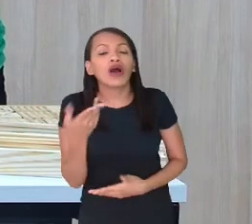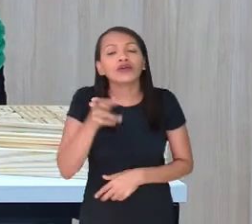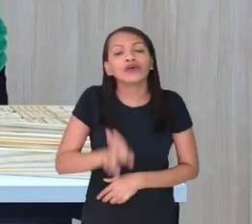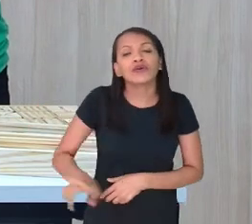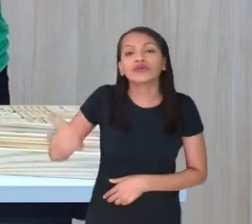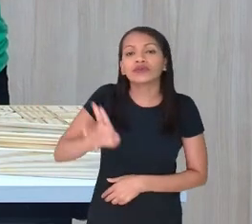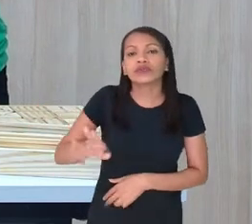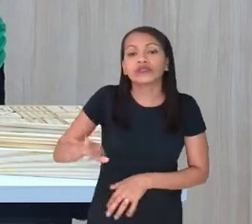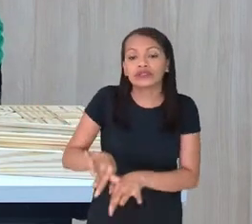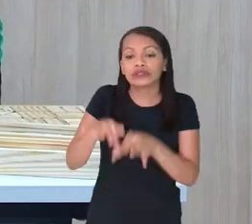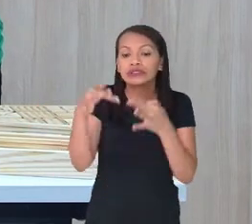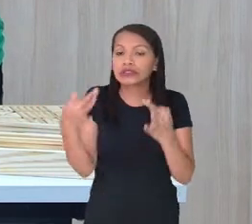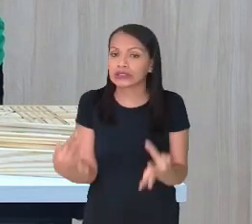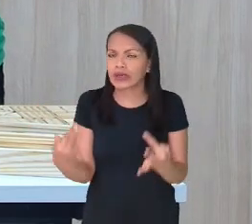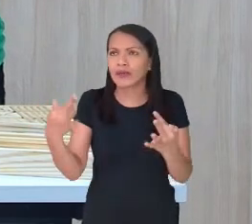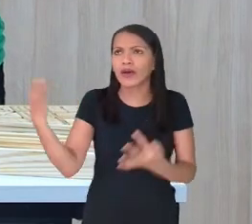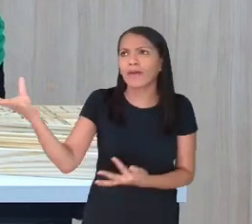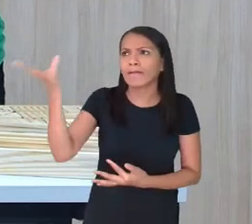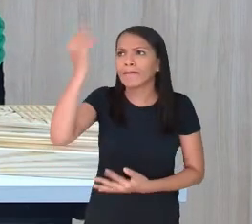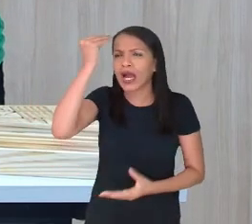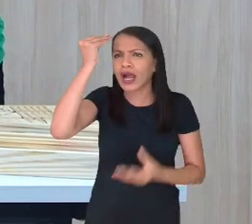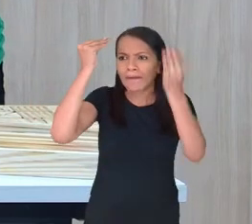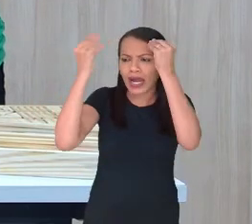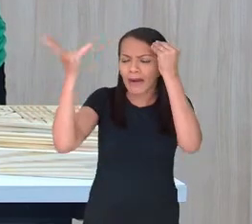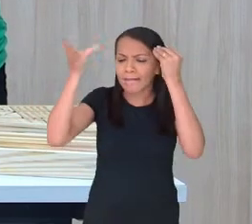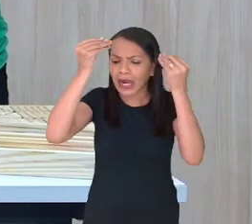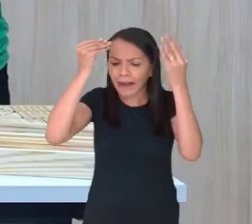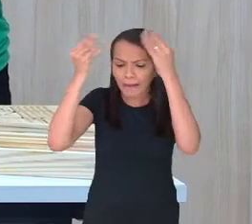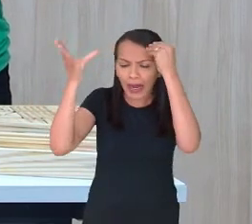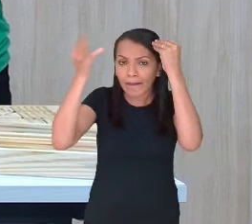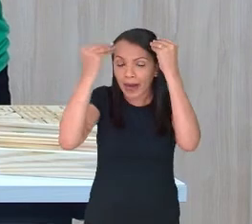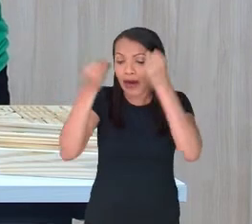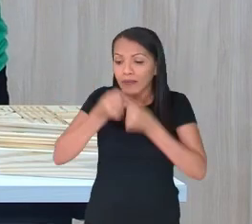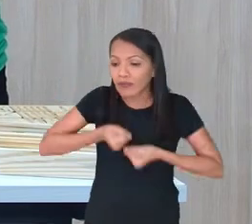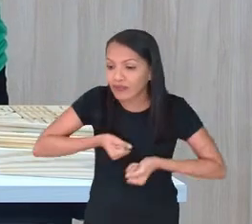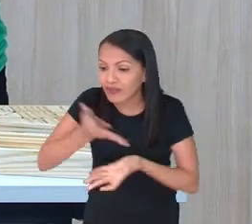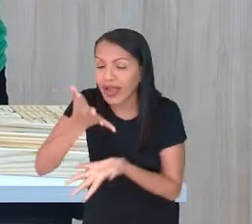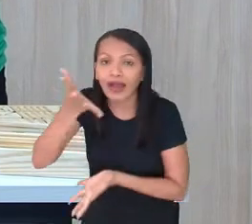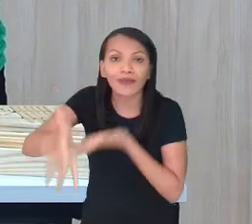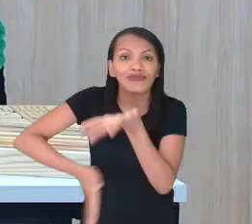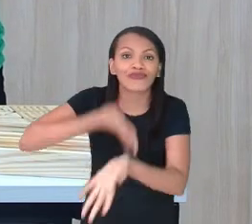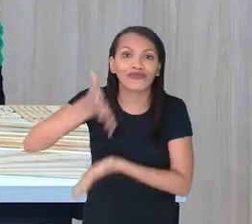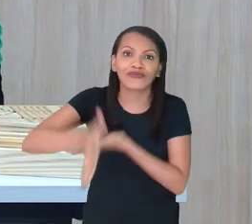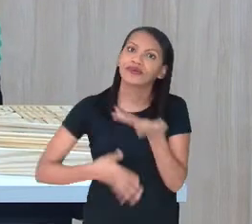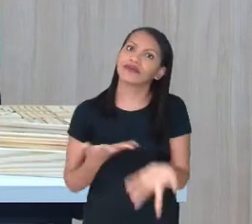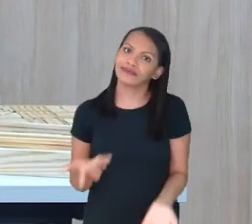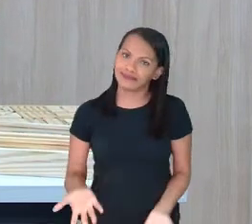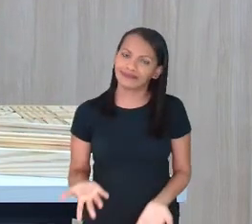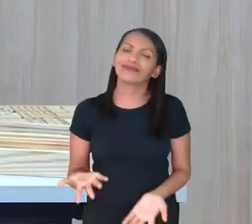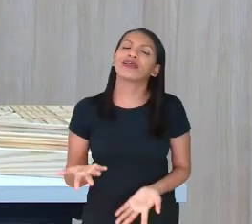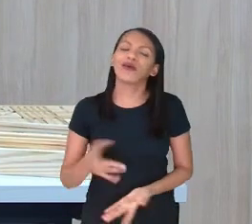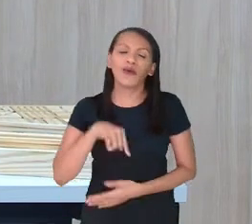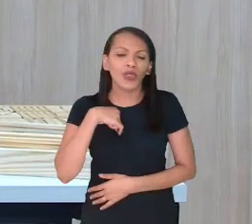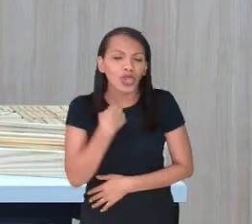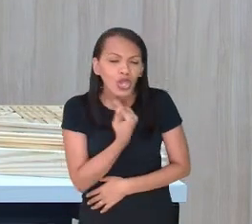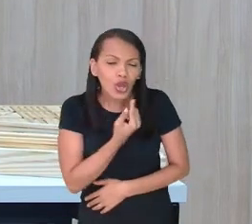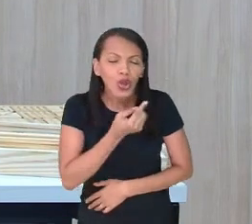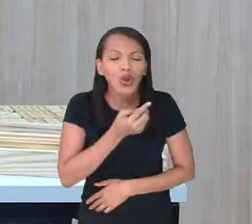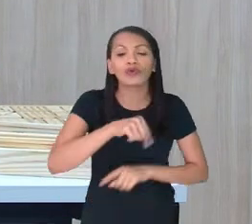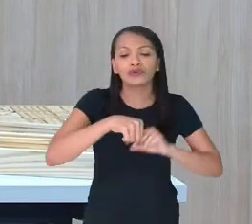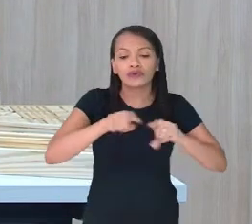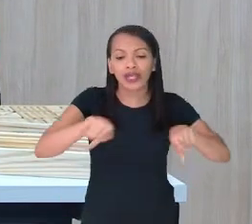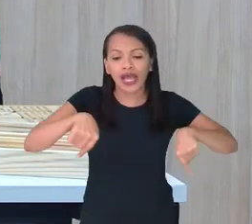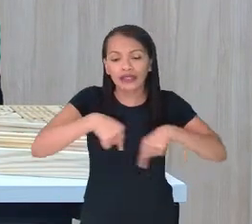ela simplesmente absorve e repassa. Então, é uma função que a gente da sala de recursos, junto com os